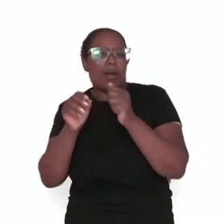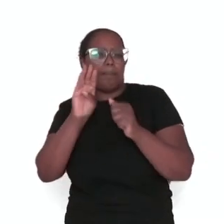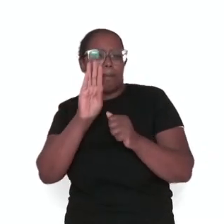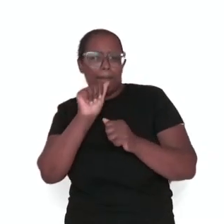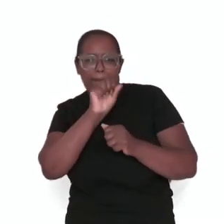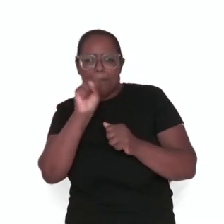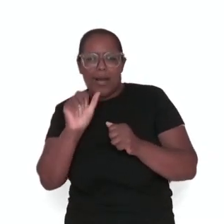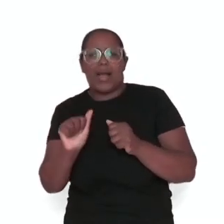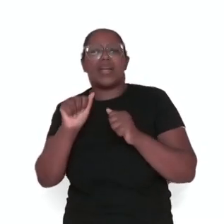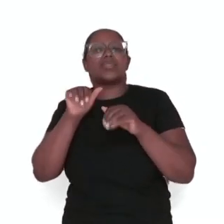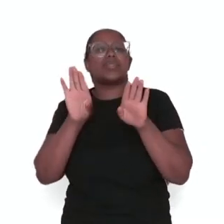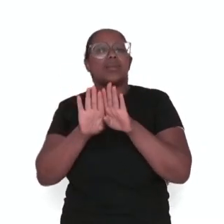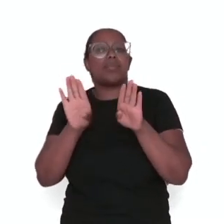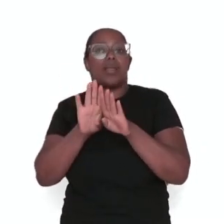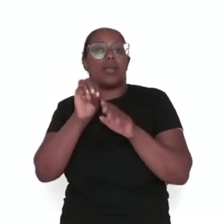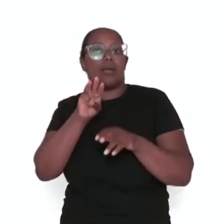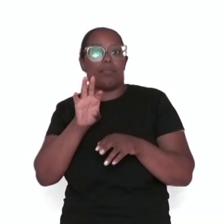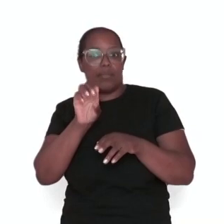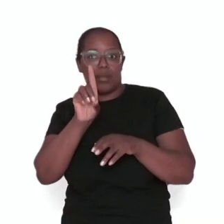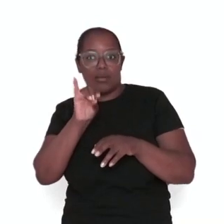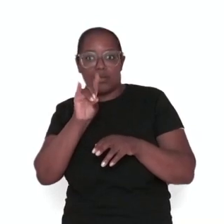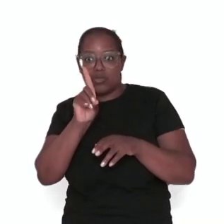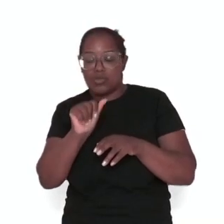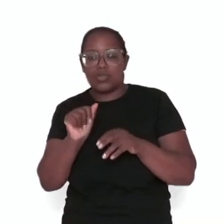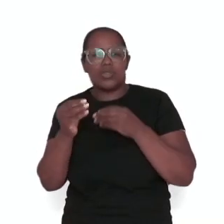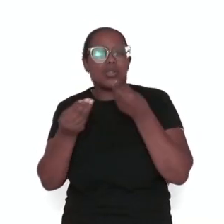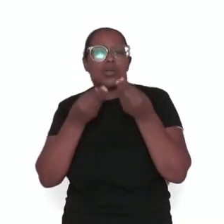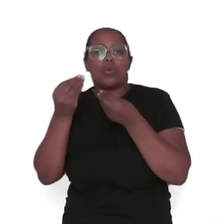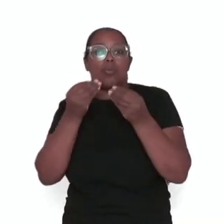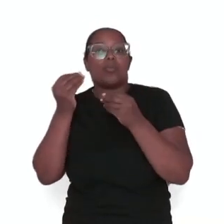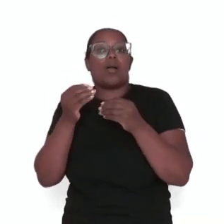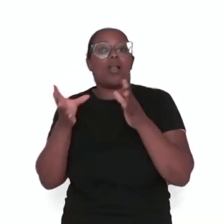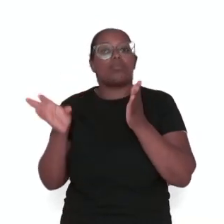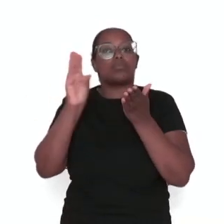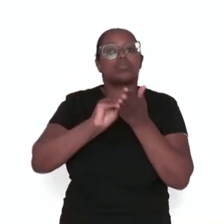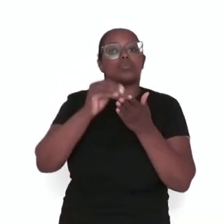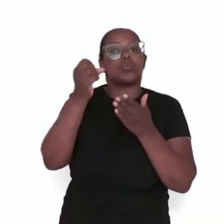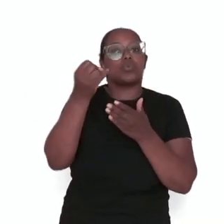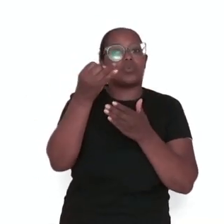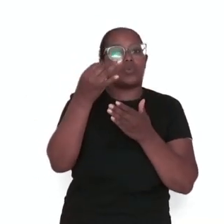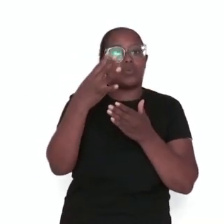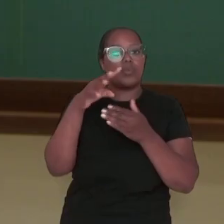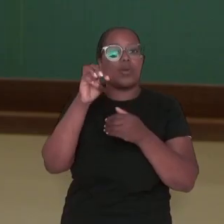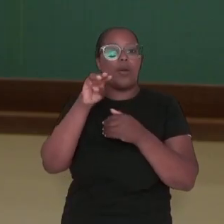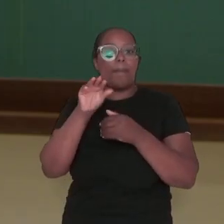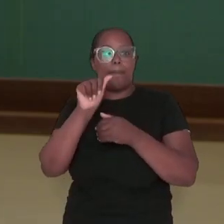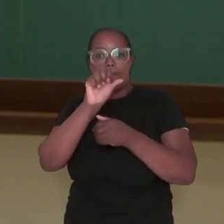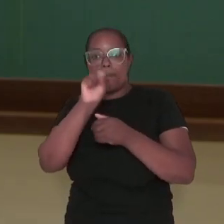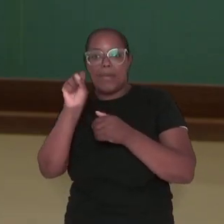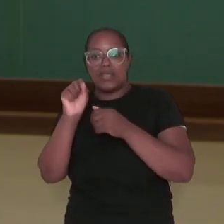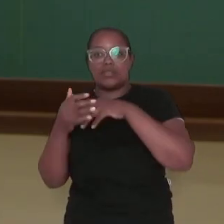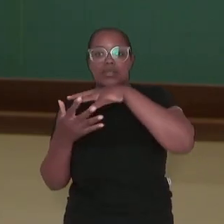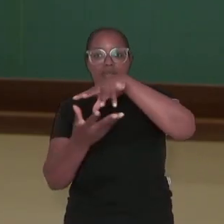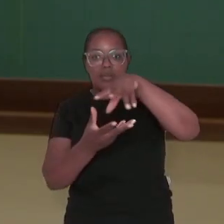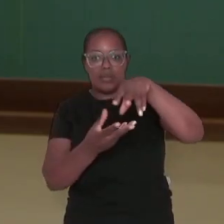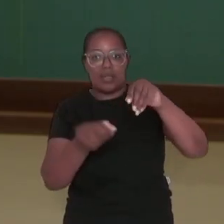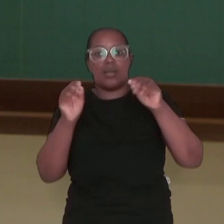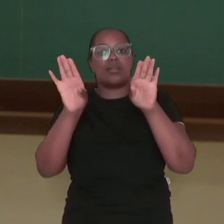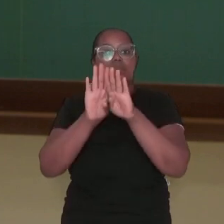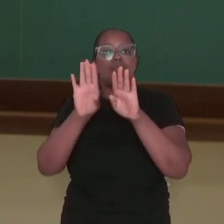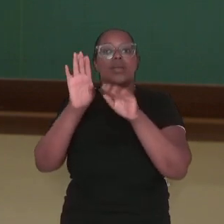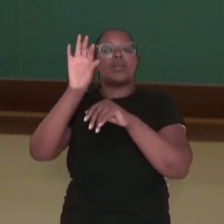da Lua? Então, novamente, o professor escreveu no numerador a massa da Terra, no denominador a massa da